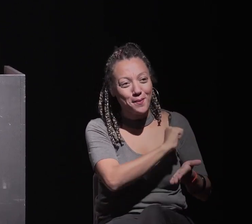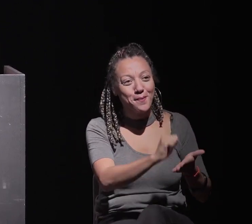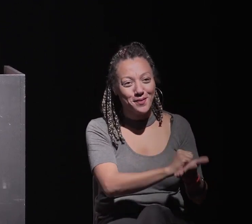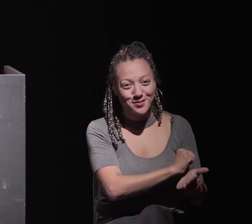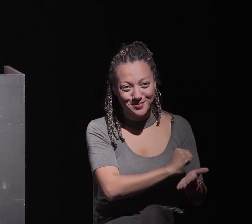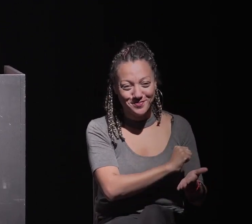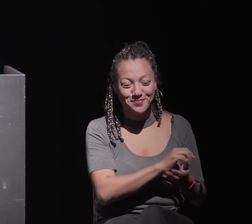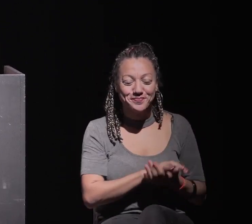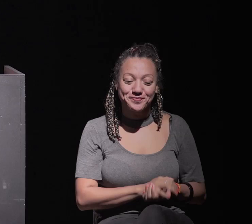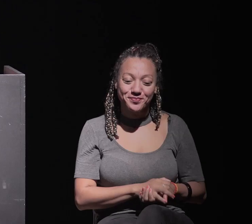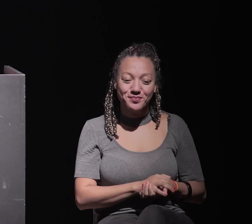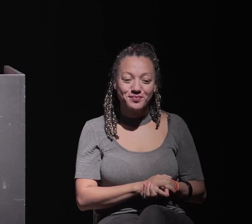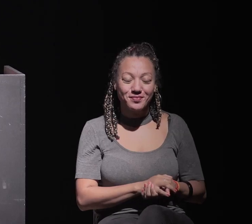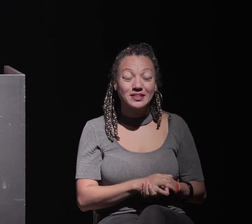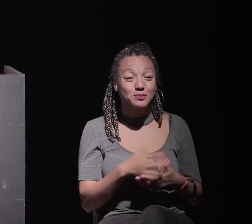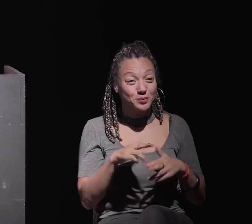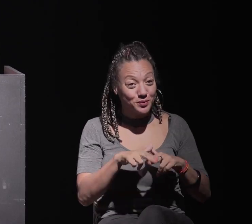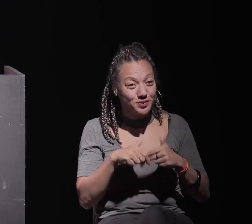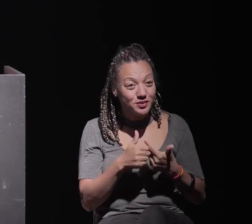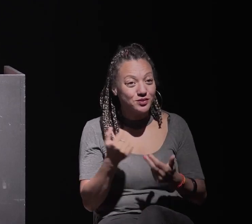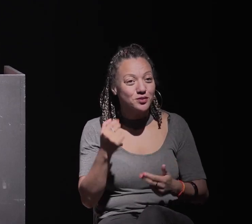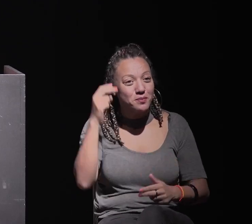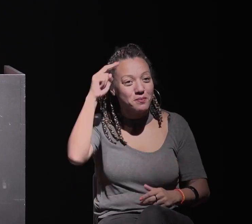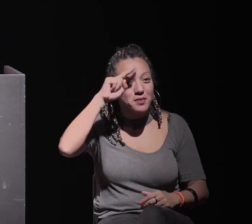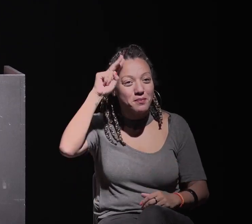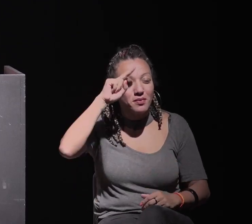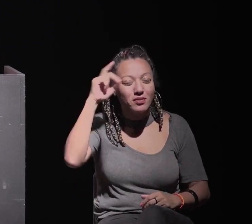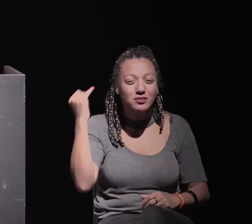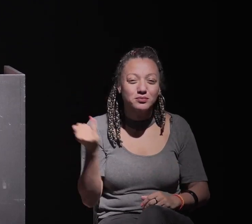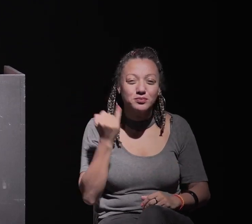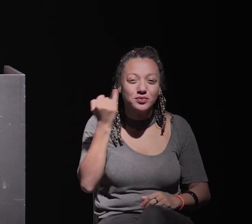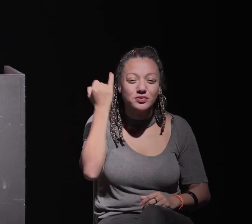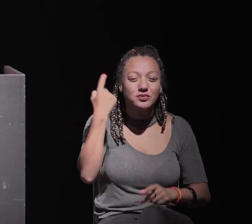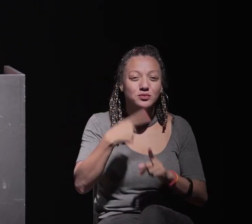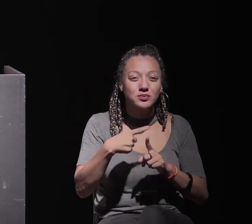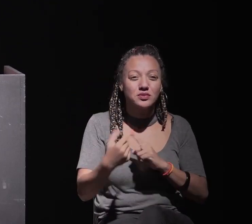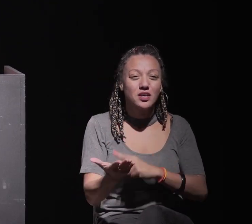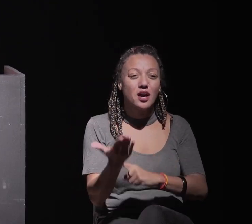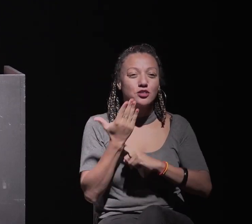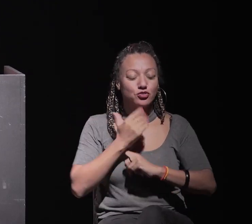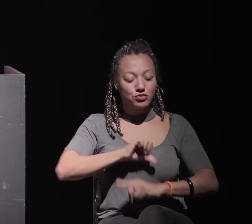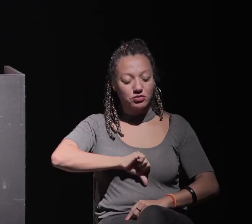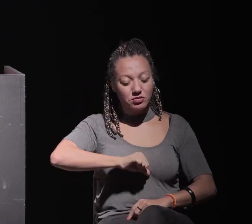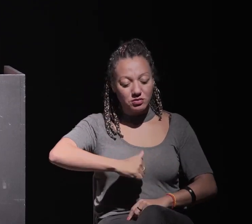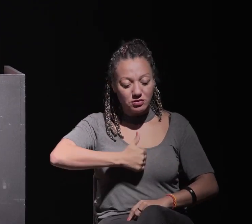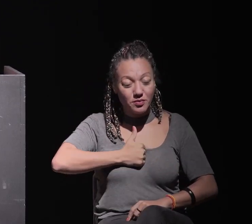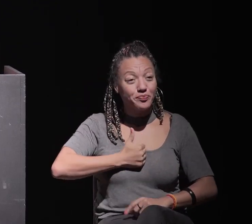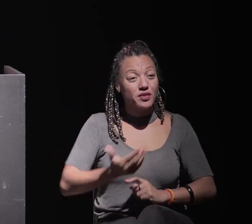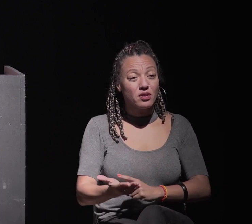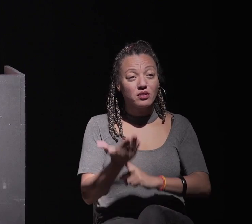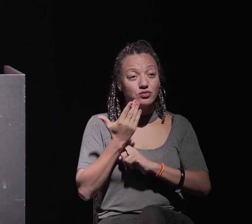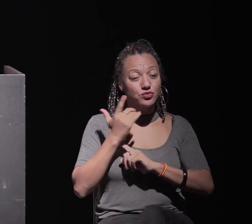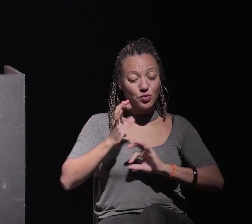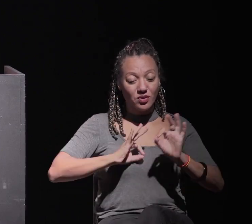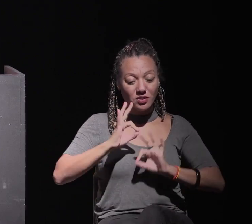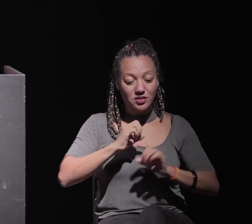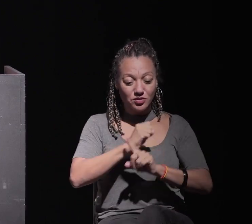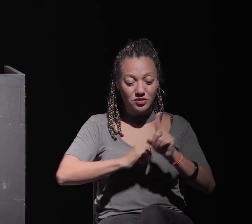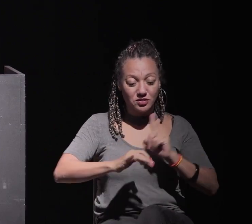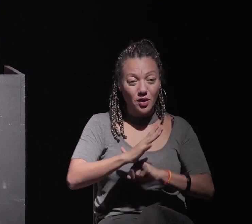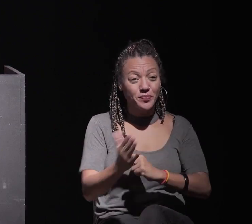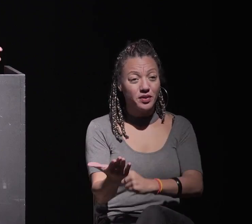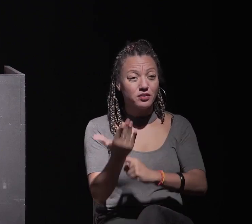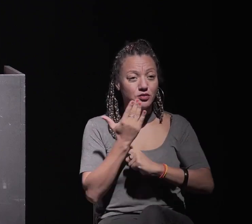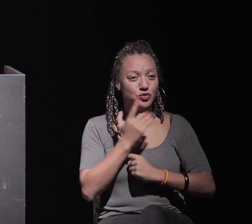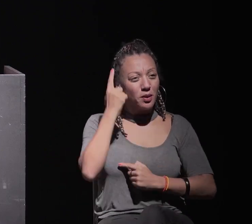A memória tem um lugar crucial na organização da vida social, na valorização da autoestima, no pensar a ação coletiva,